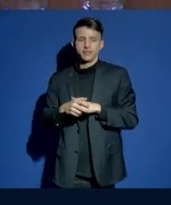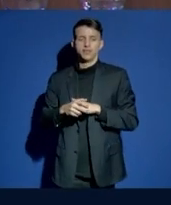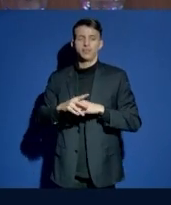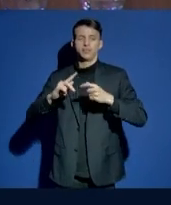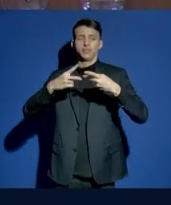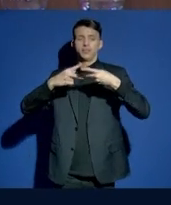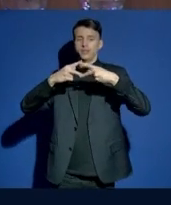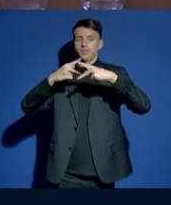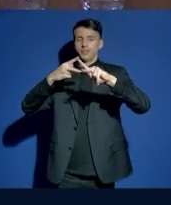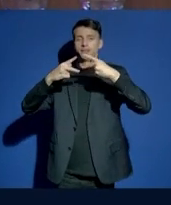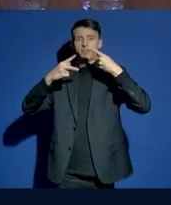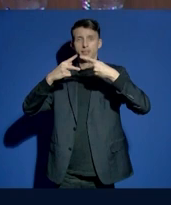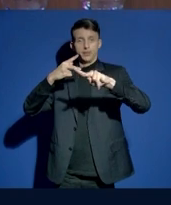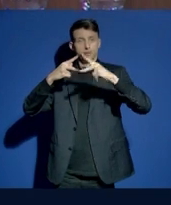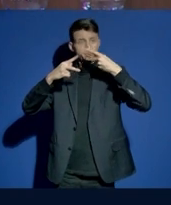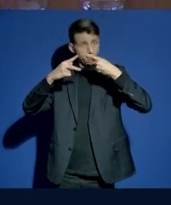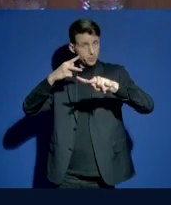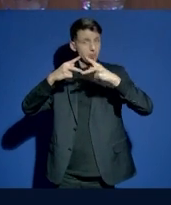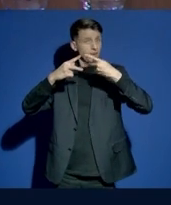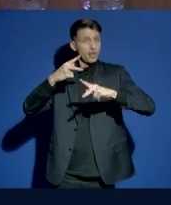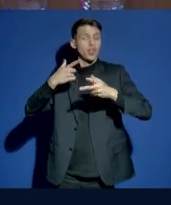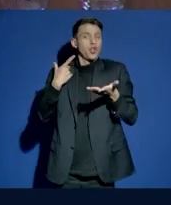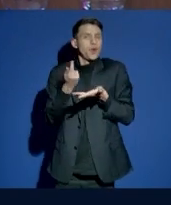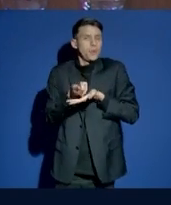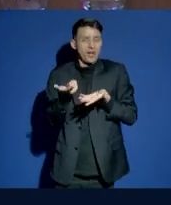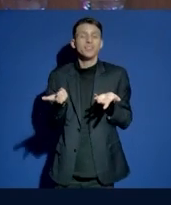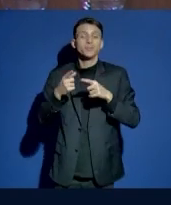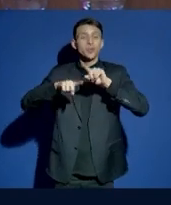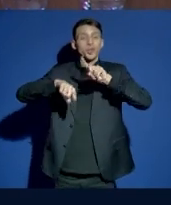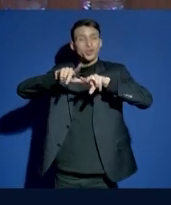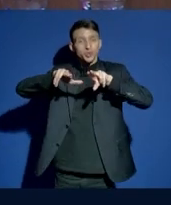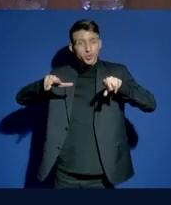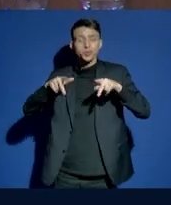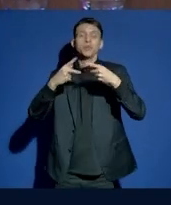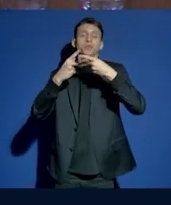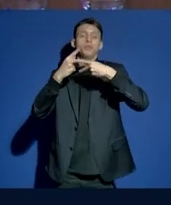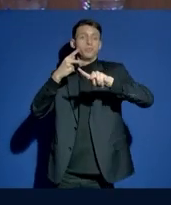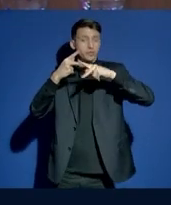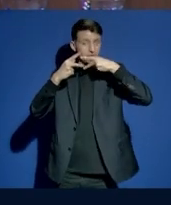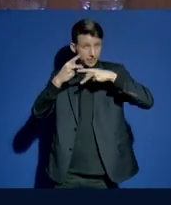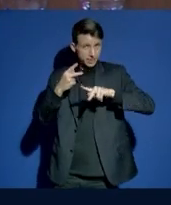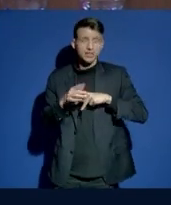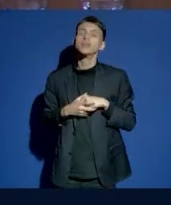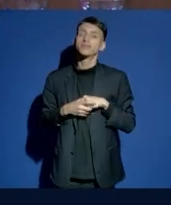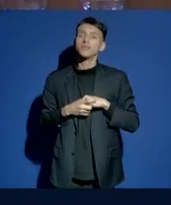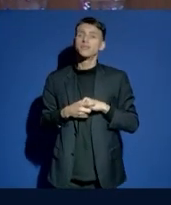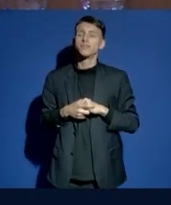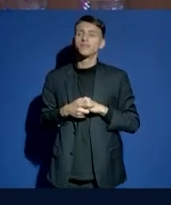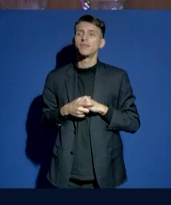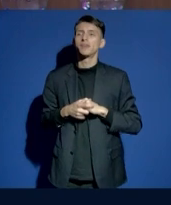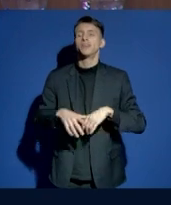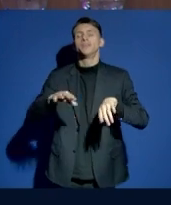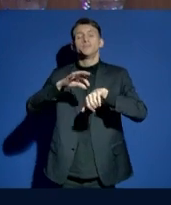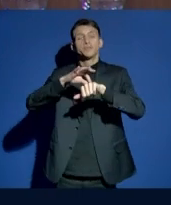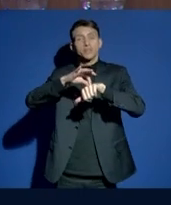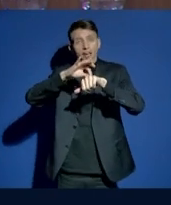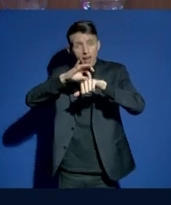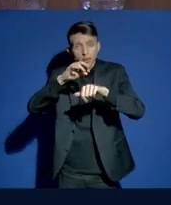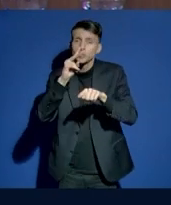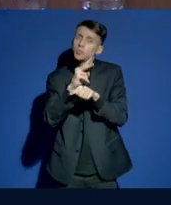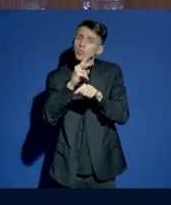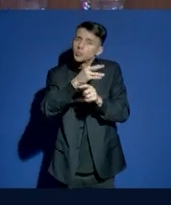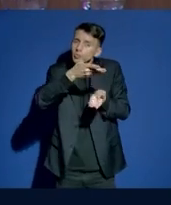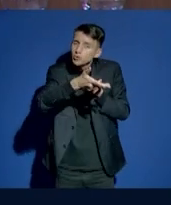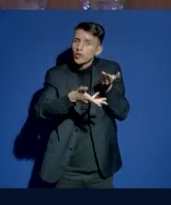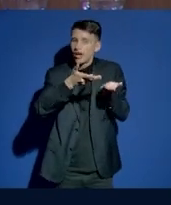pouco mais que no início, os plant-based, as carnes cultivadas, que carne cultivada é uma